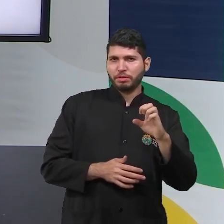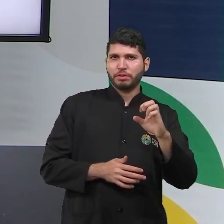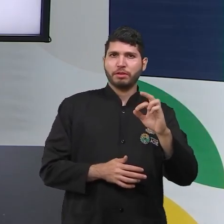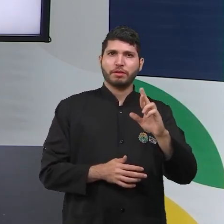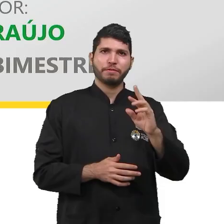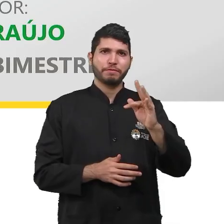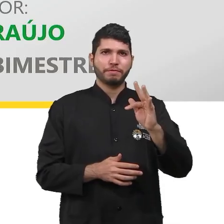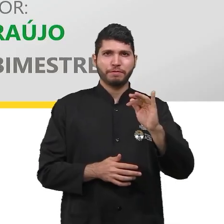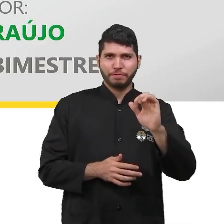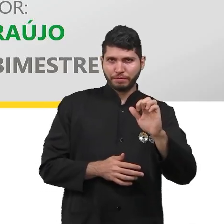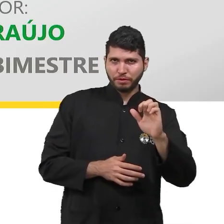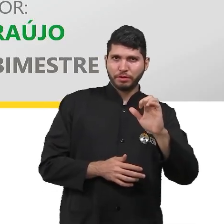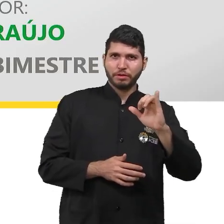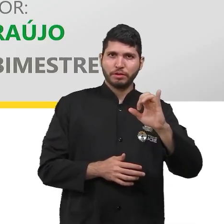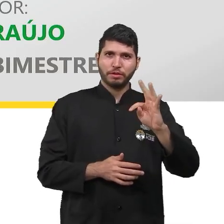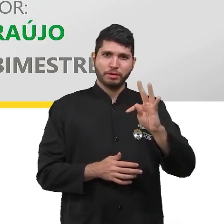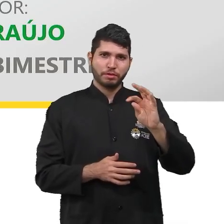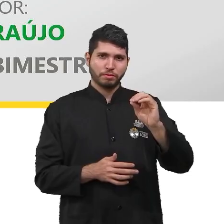la pantalla.